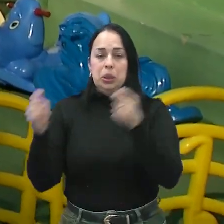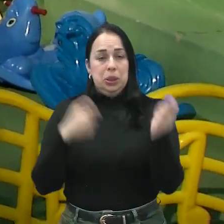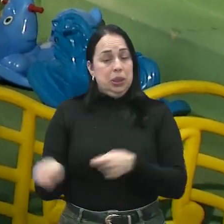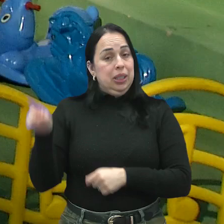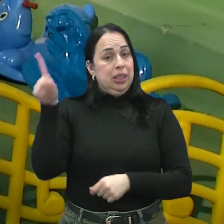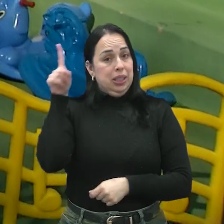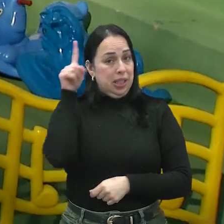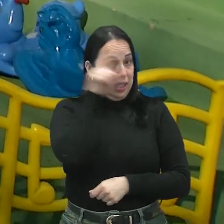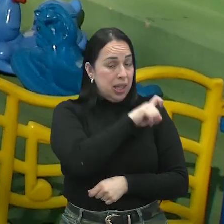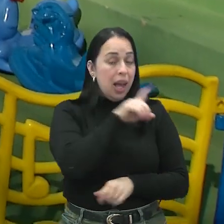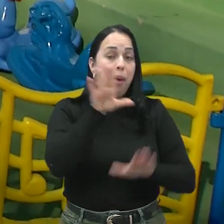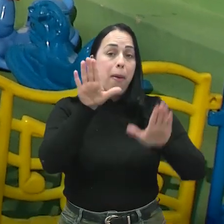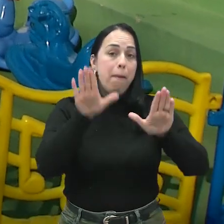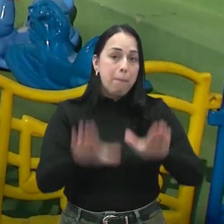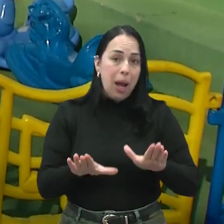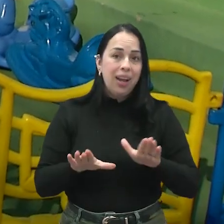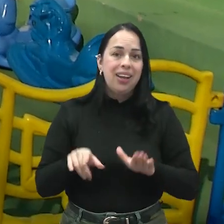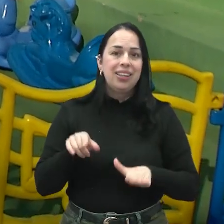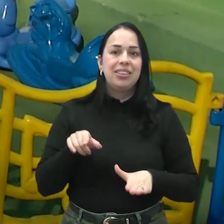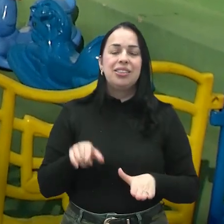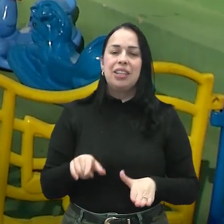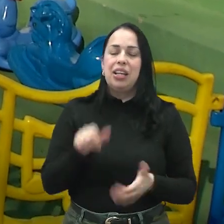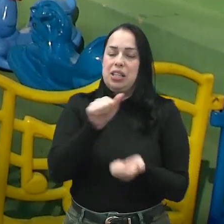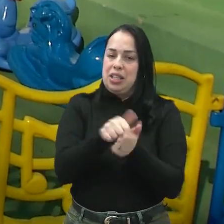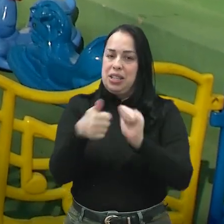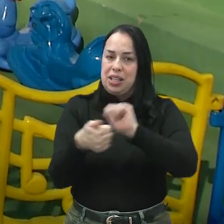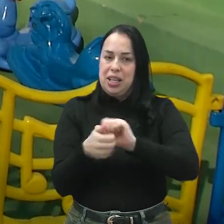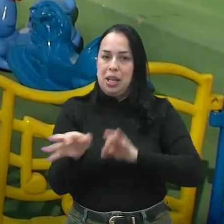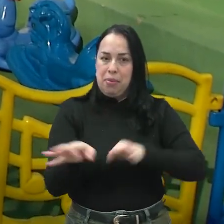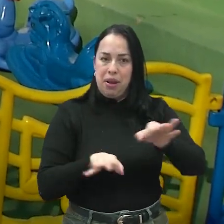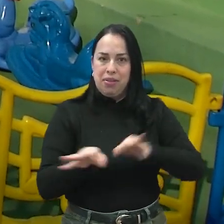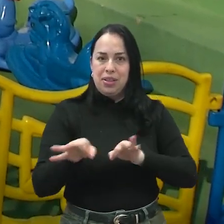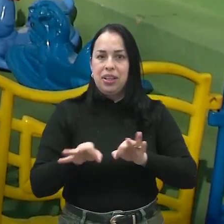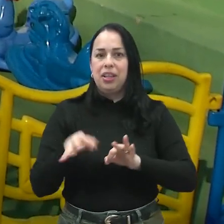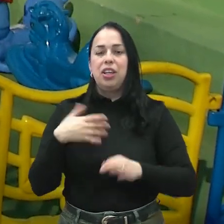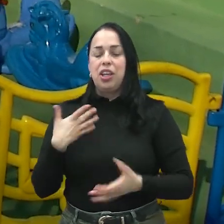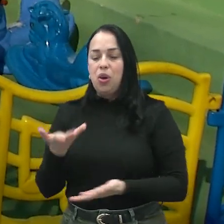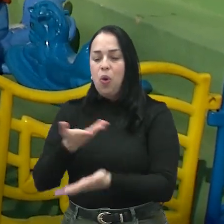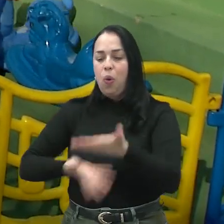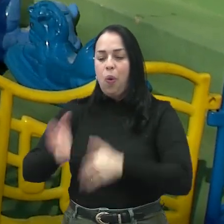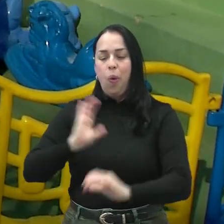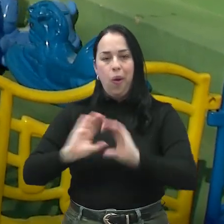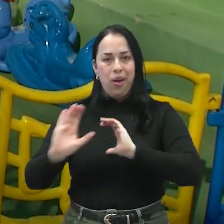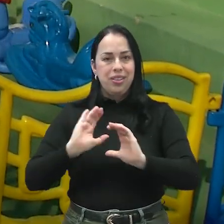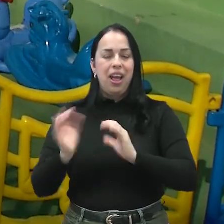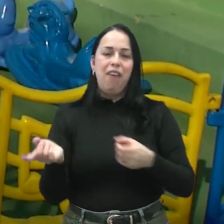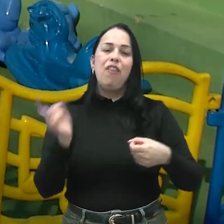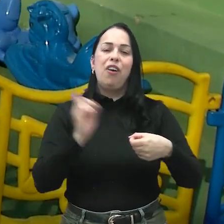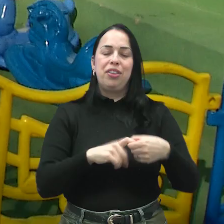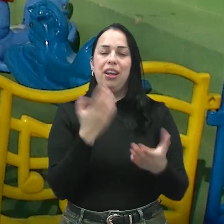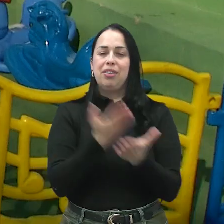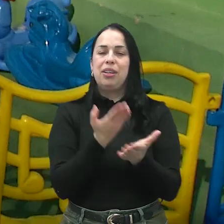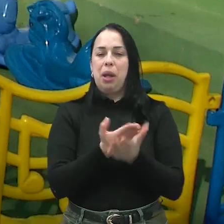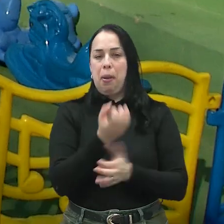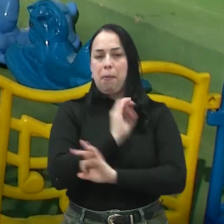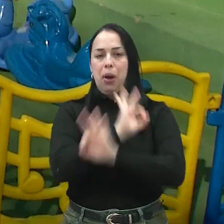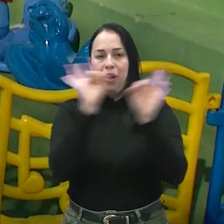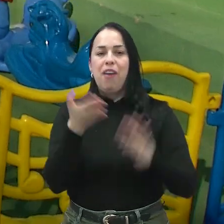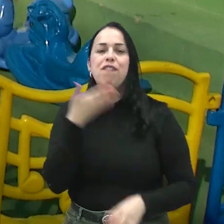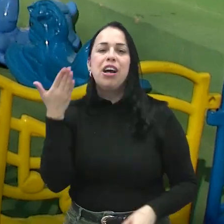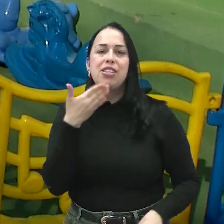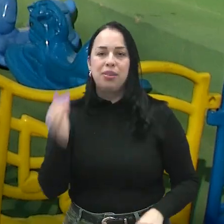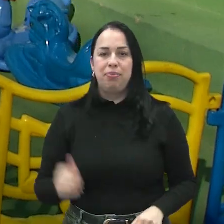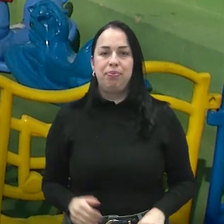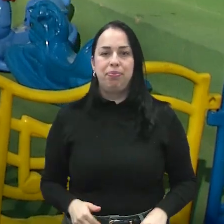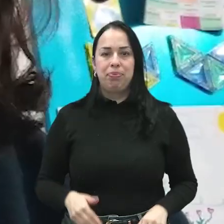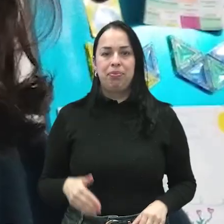muitas vezes não é fácil pós-férias, mas com organização, planejamento e comunicação aberta, o retorno aos estudos pode ficar